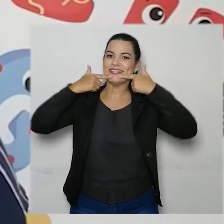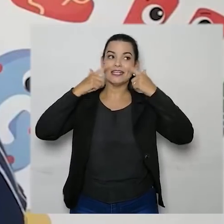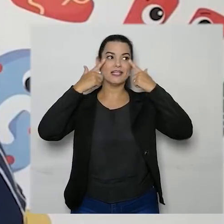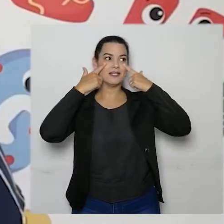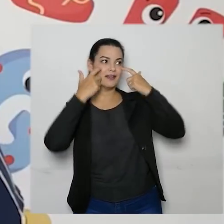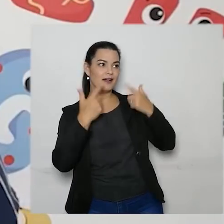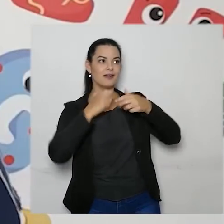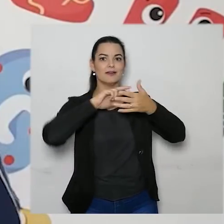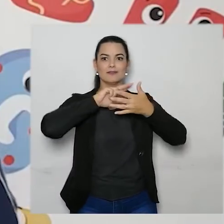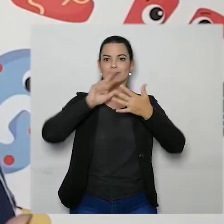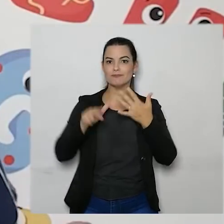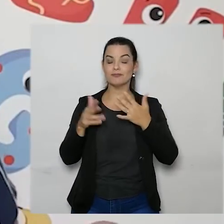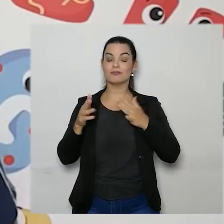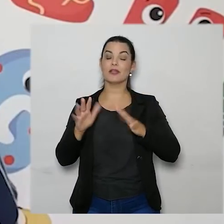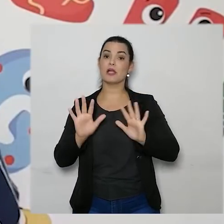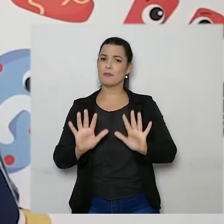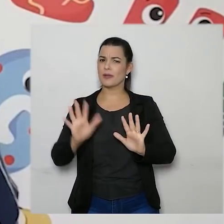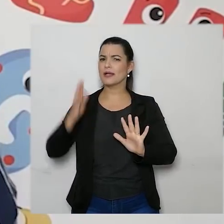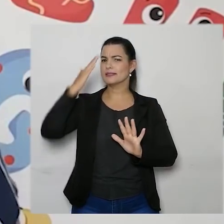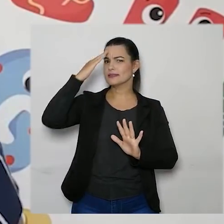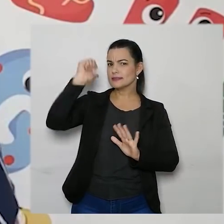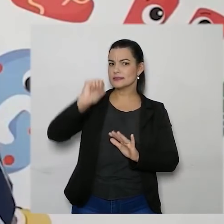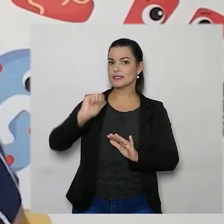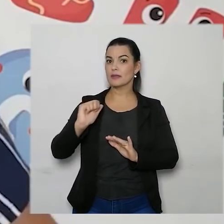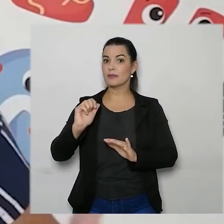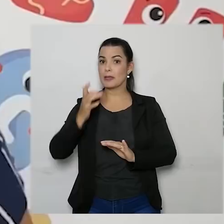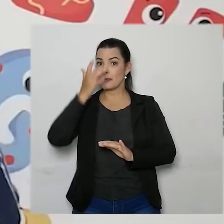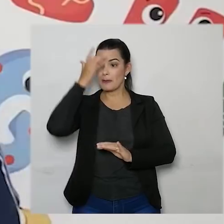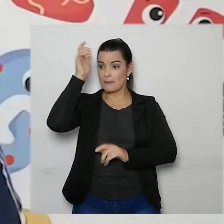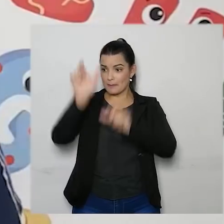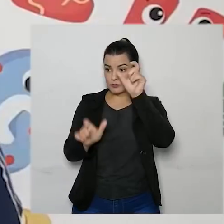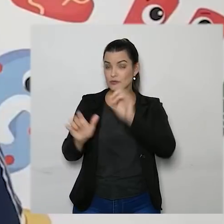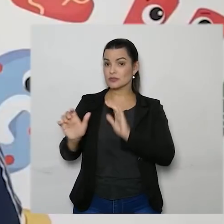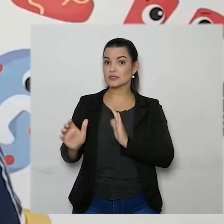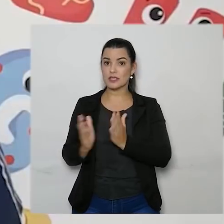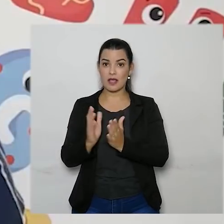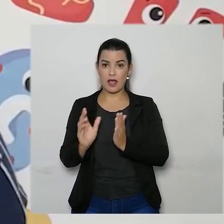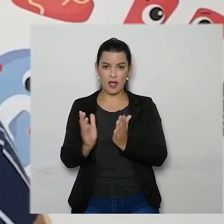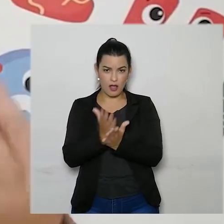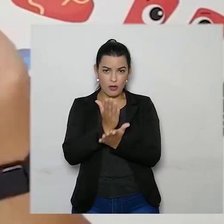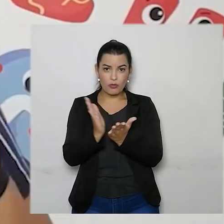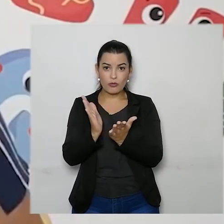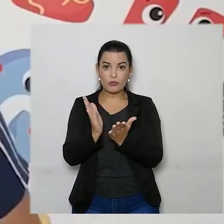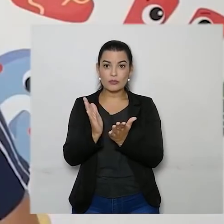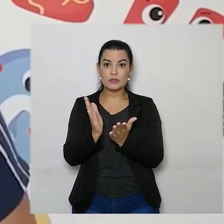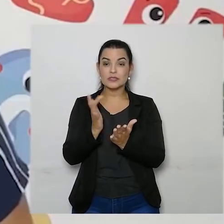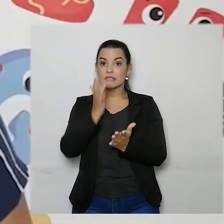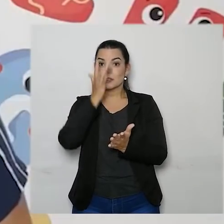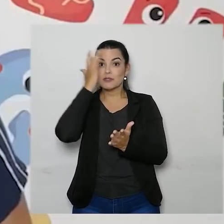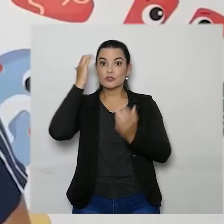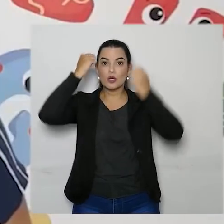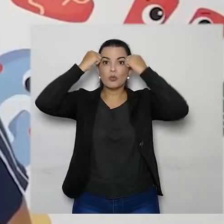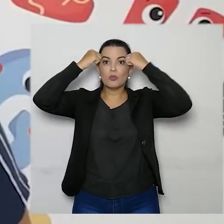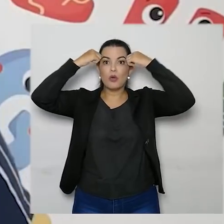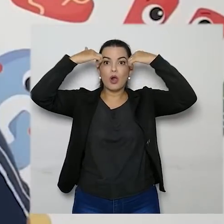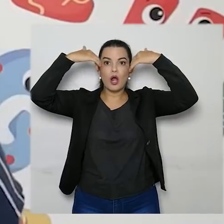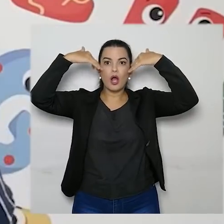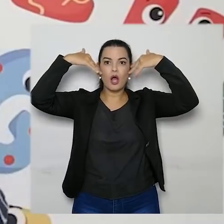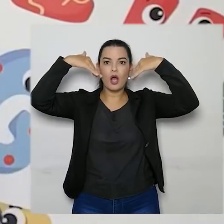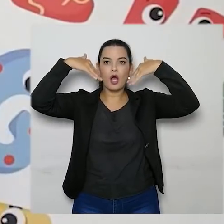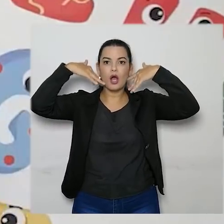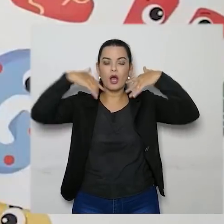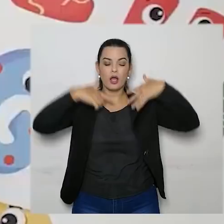sabia que tem pessoas que diante alguns desafios, algumas situações específicas, elas transpiram muito,